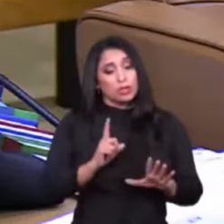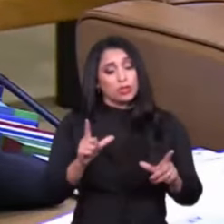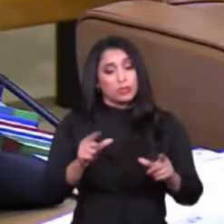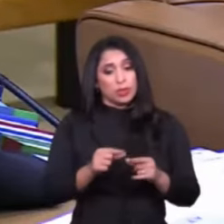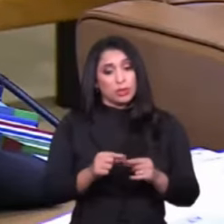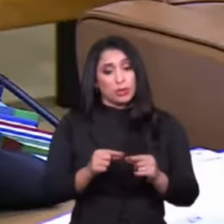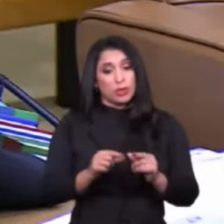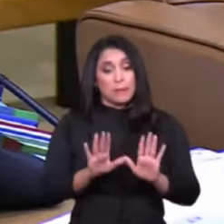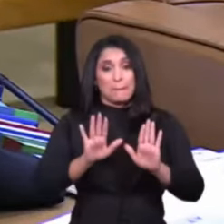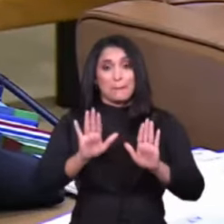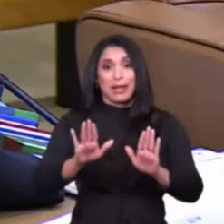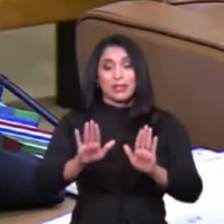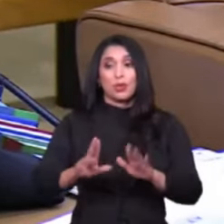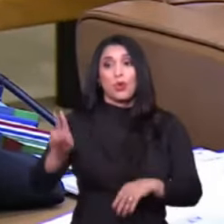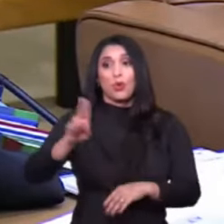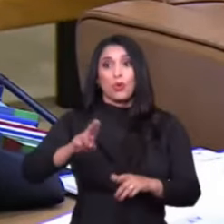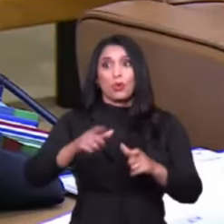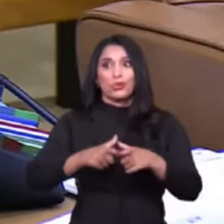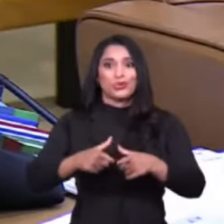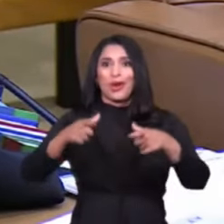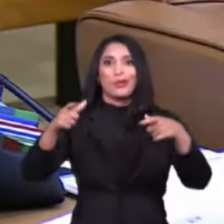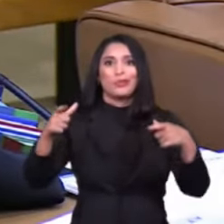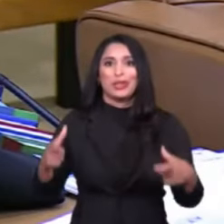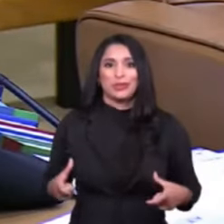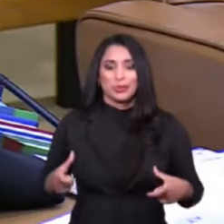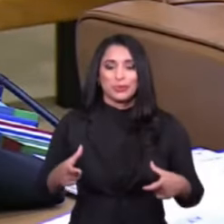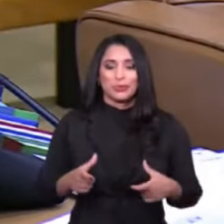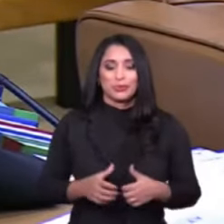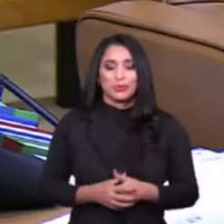aumento exponencial do uso.